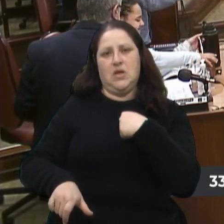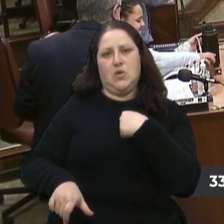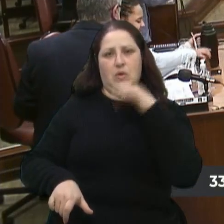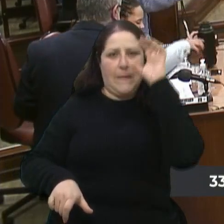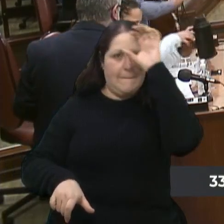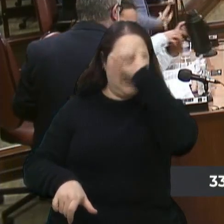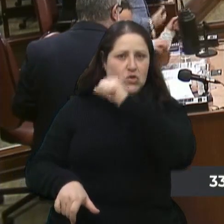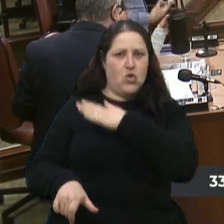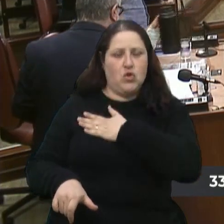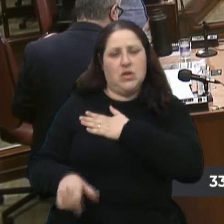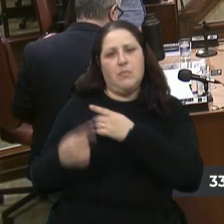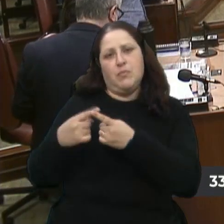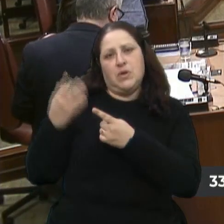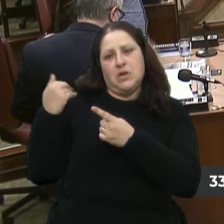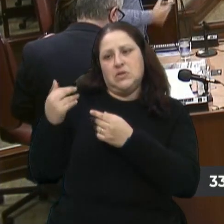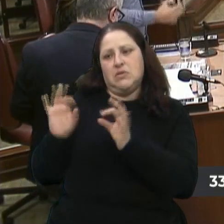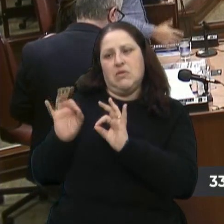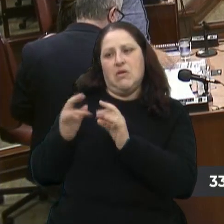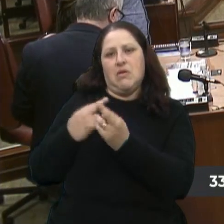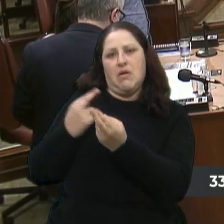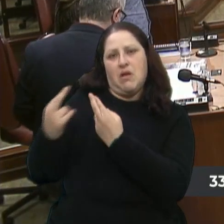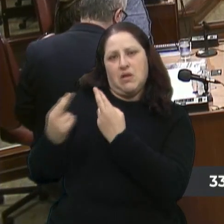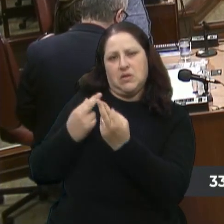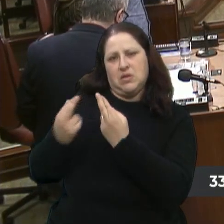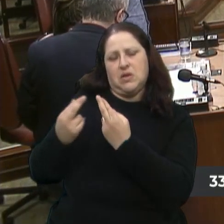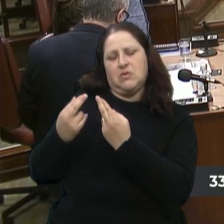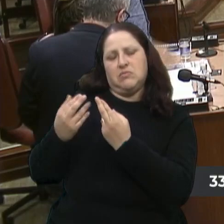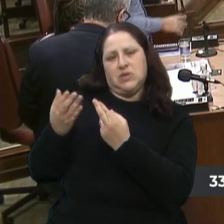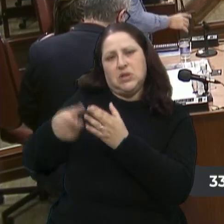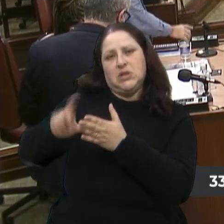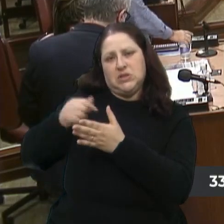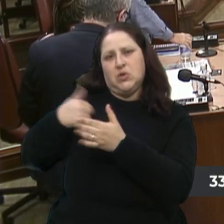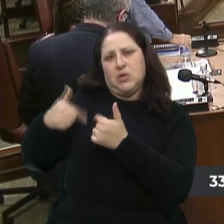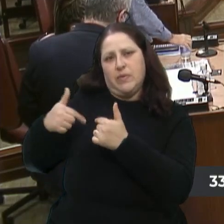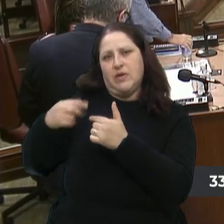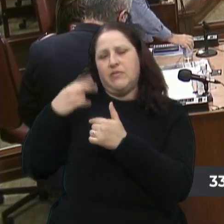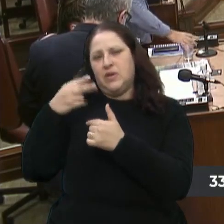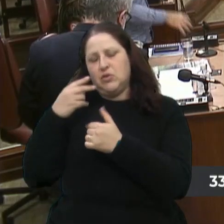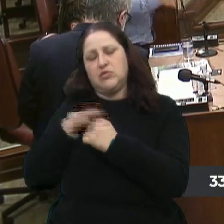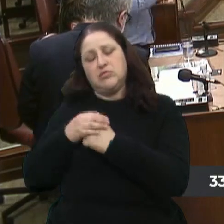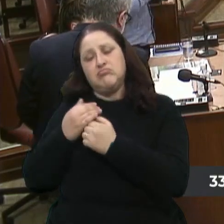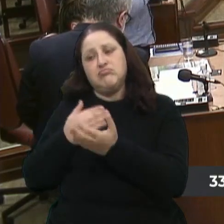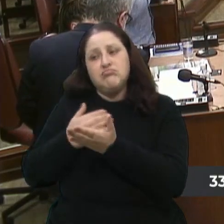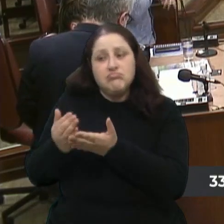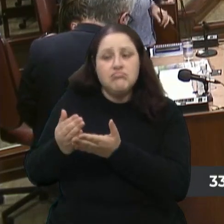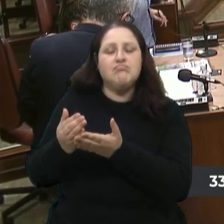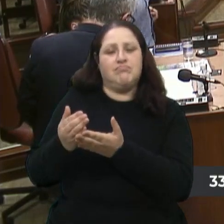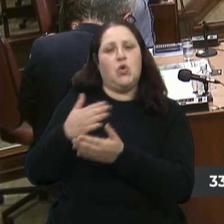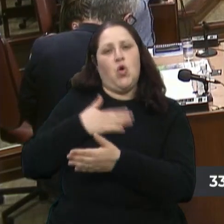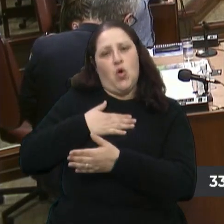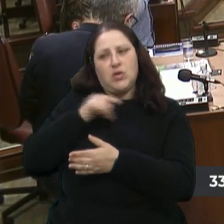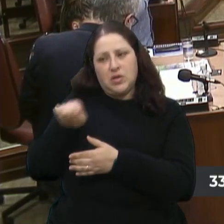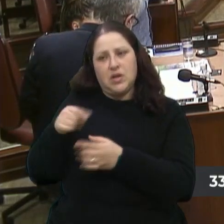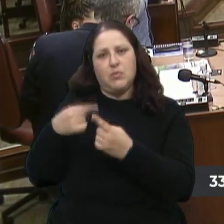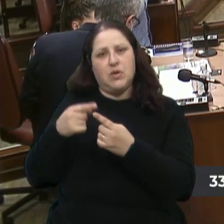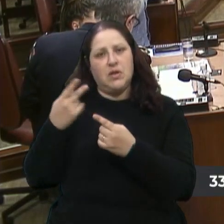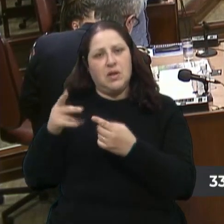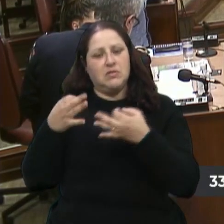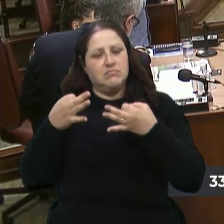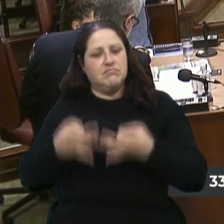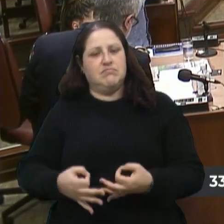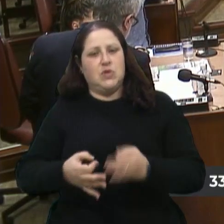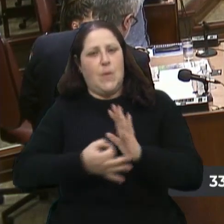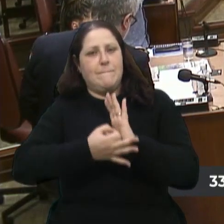aprendi a gostar, porque não tinha relação, né, antes do parlamento, é do vereador Velocino, pela postura, pela